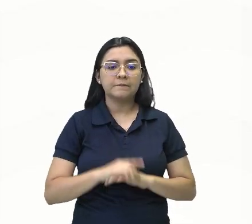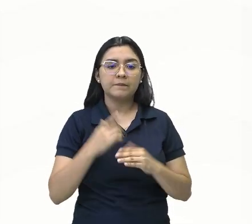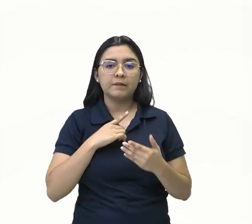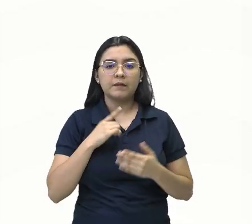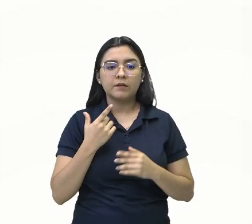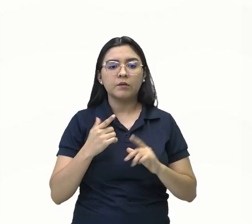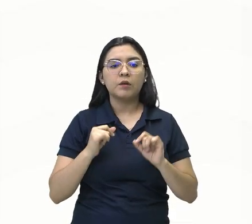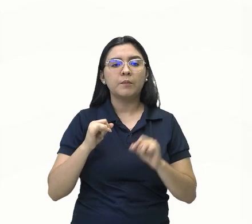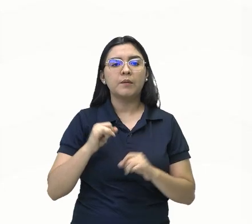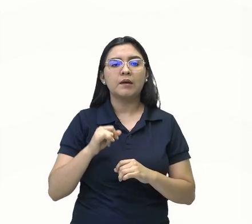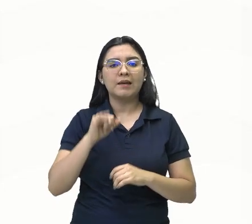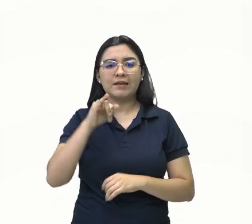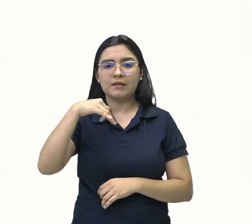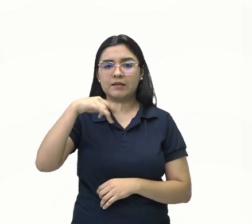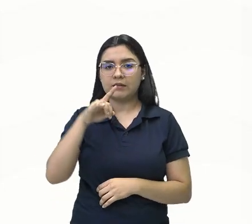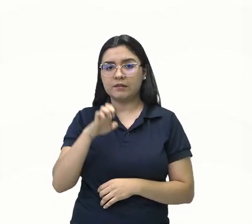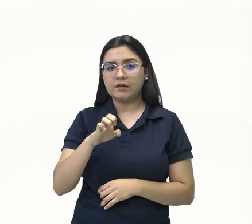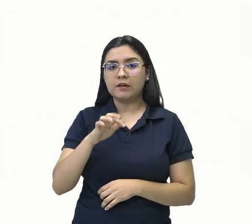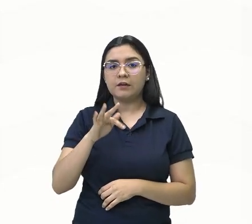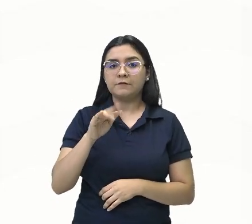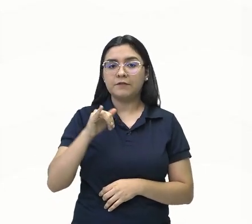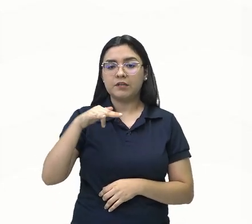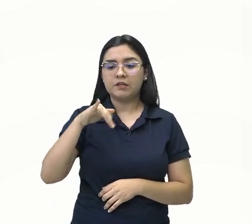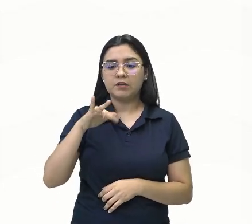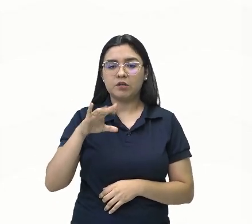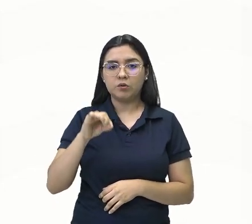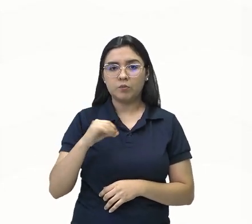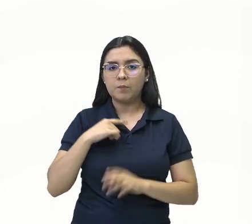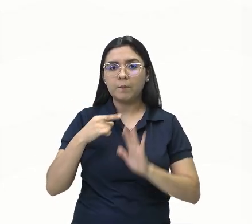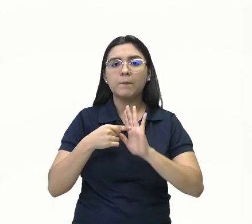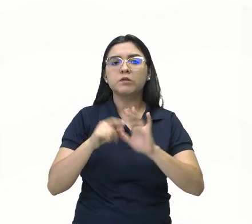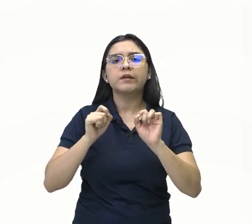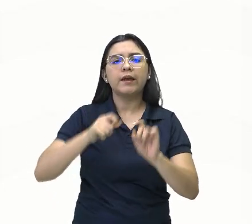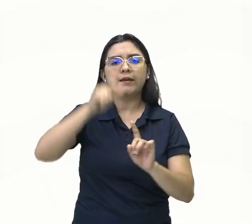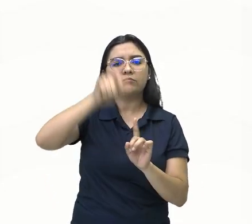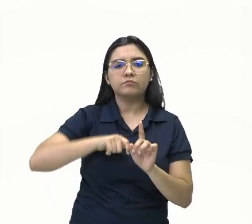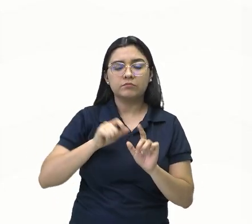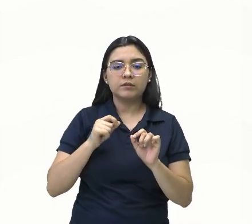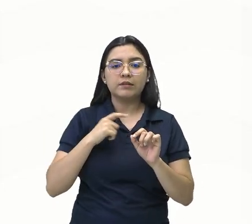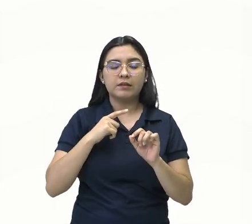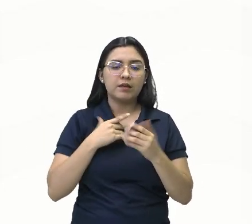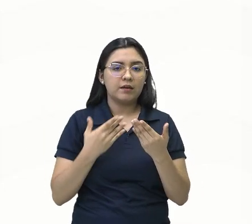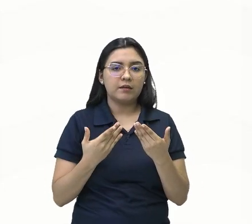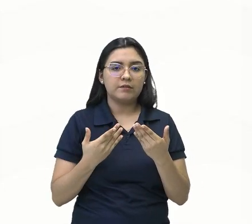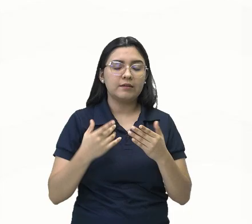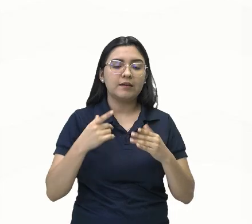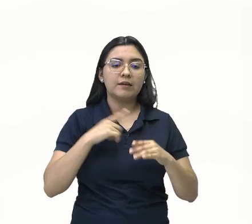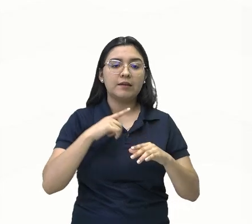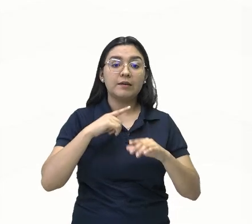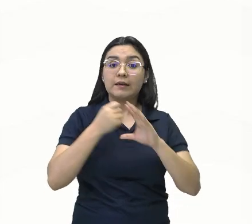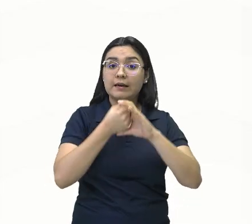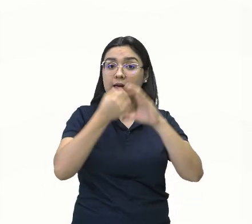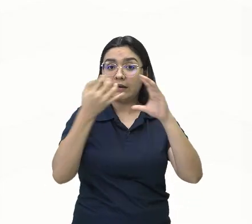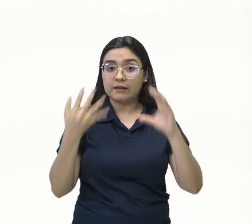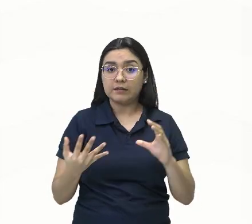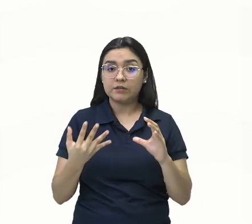definição de quem é um indivíduo, por exemplo, tá? Os pronomes, eles têm por característica, é uma classe